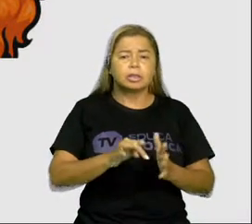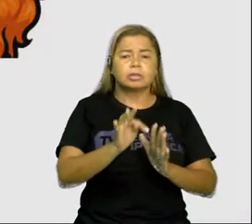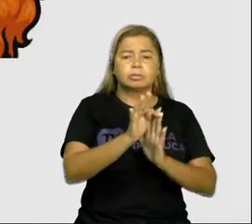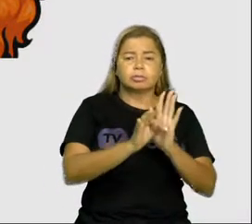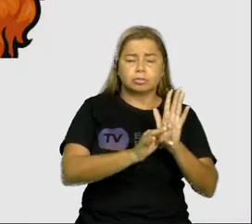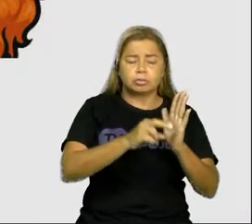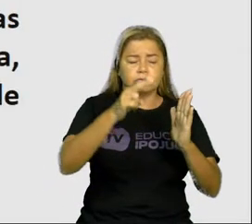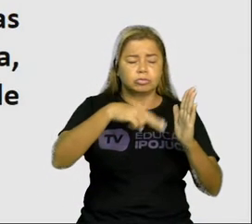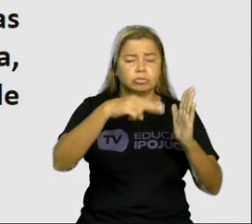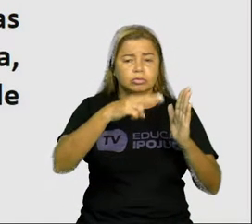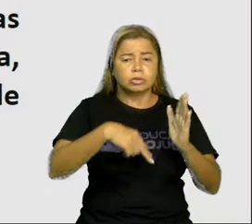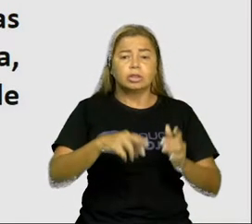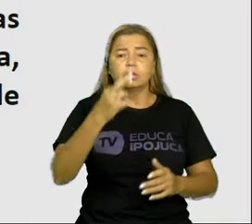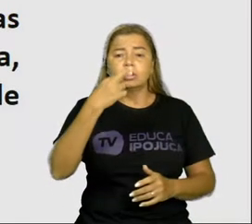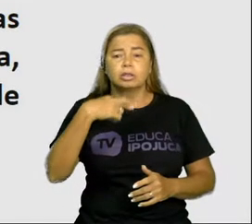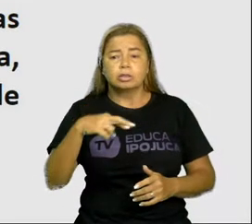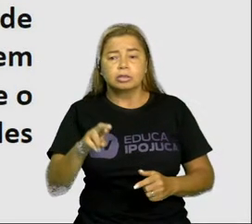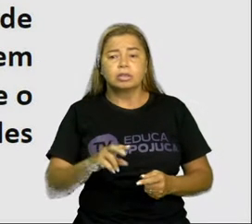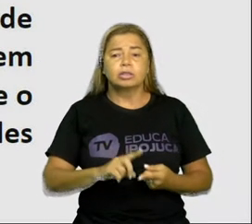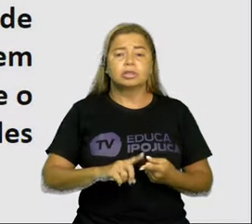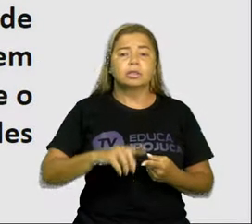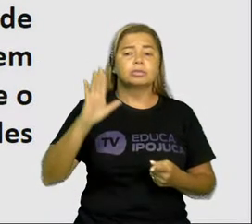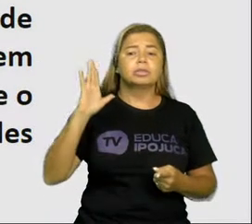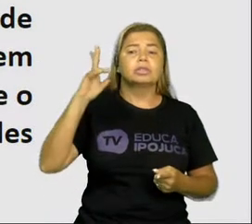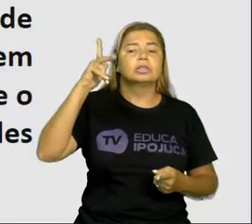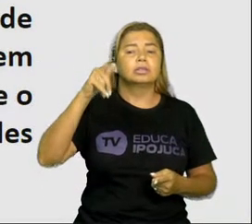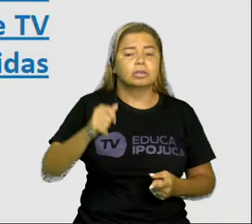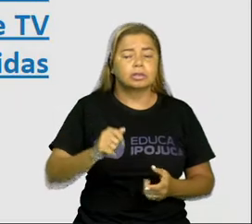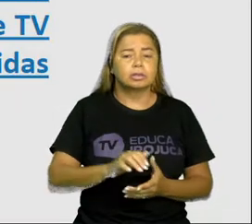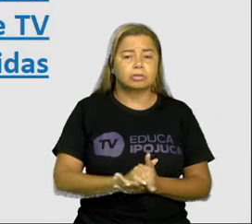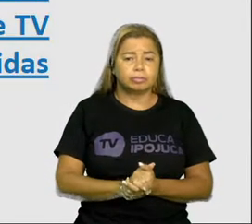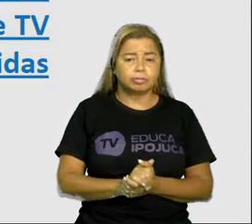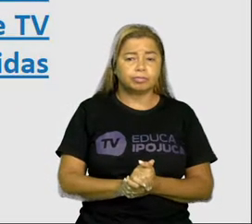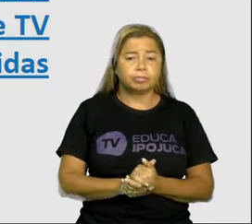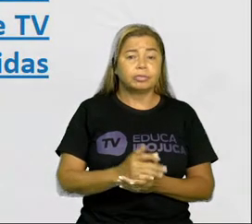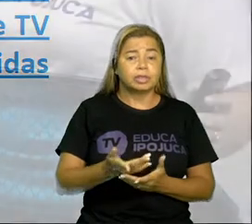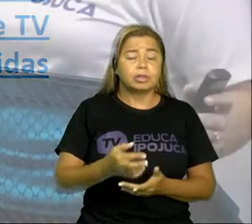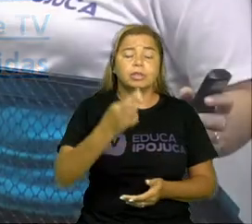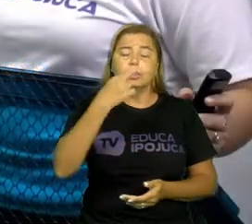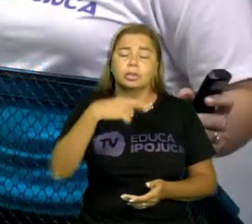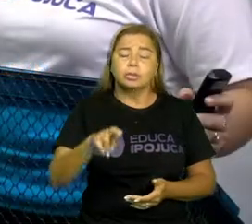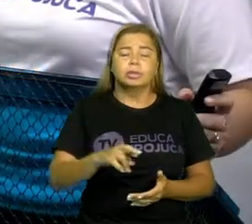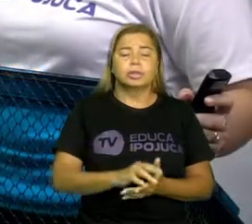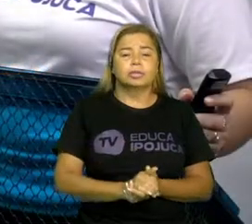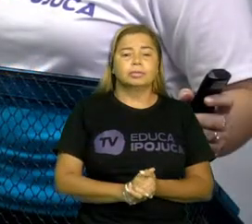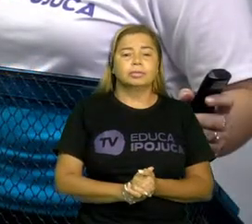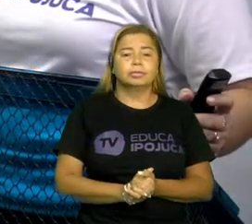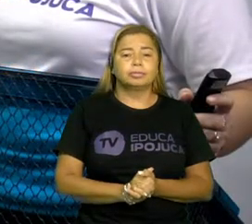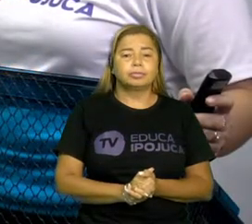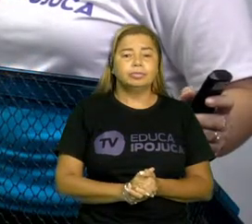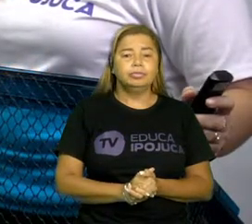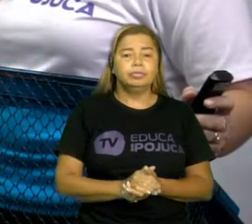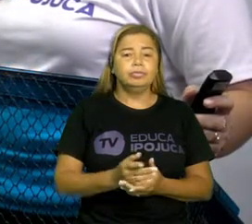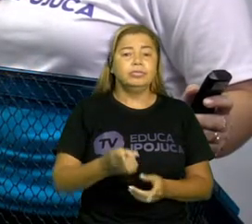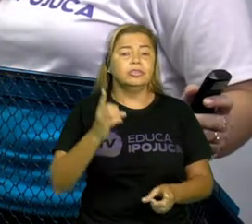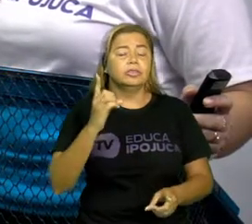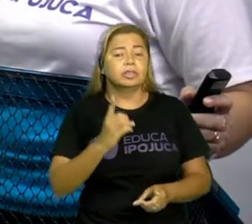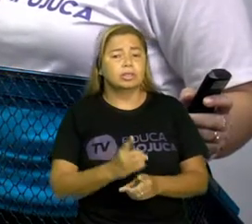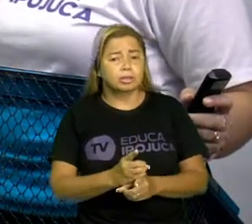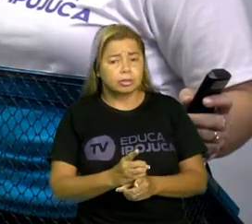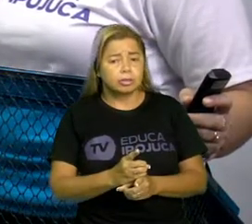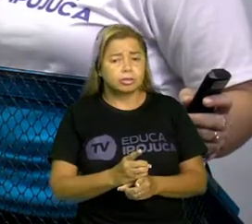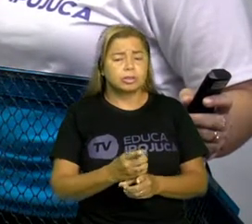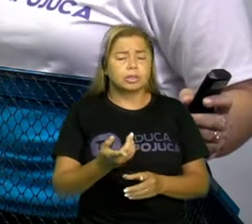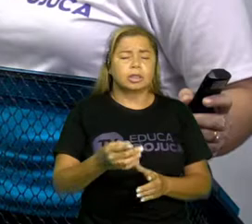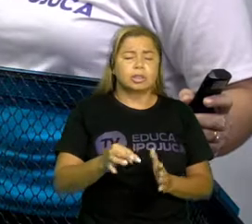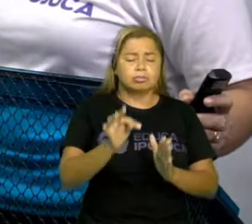a solução. Vamos lá. Vamos direto para a resposta. A gente vai encontrar essa resposta lá no